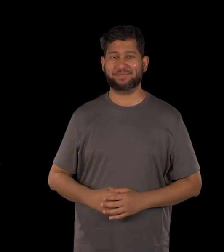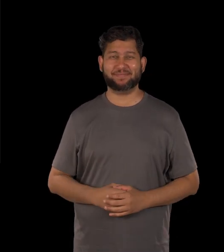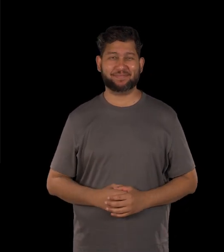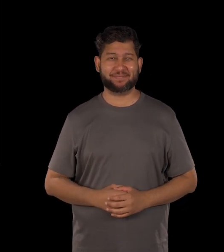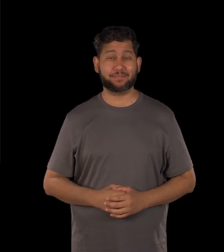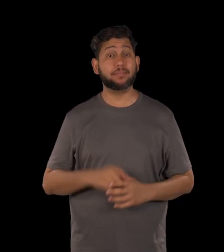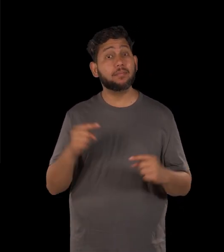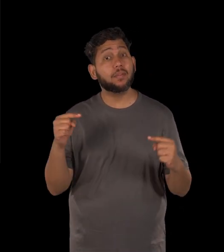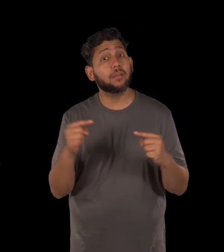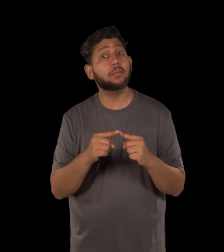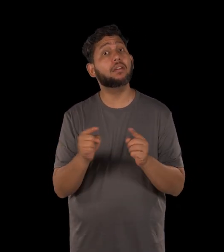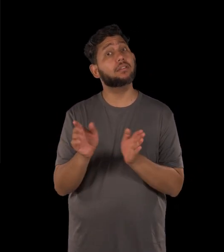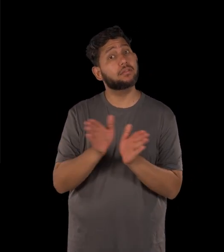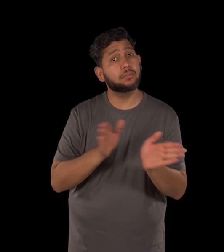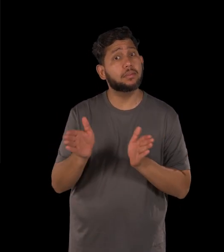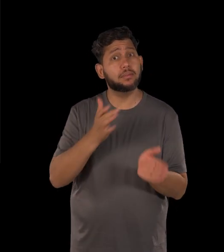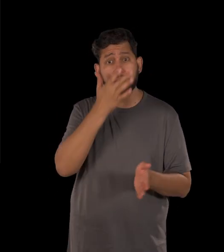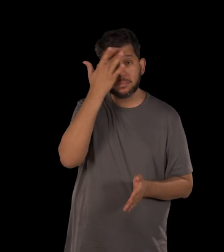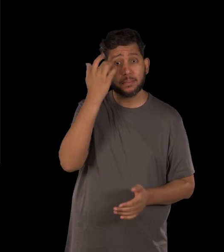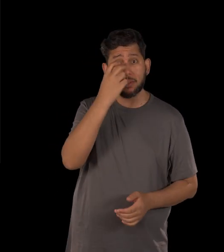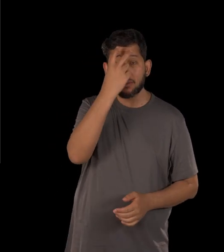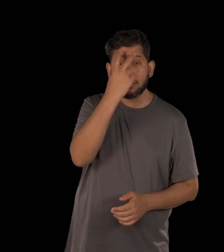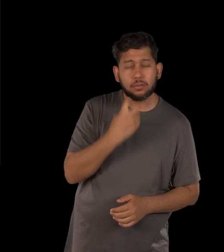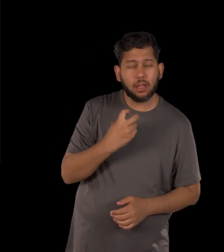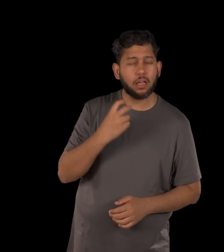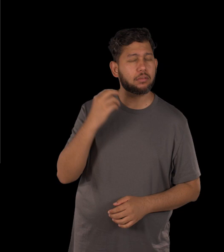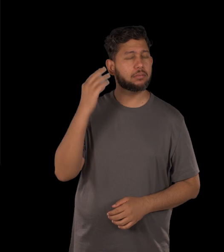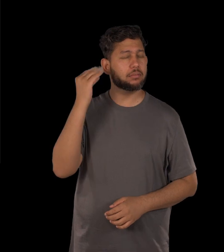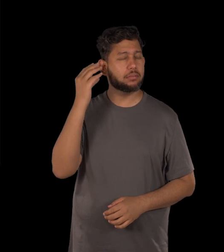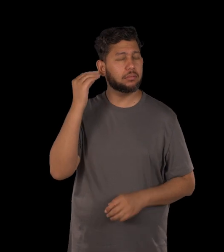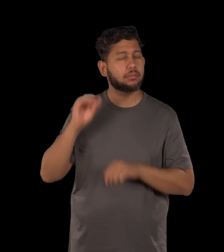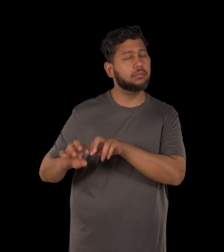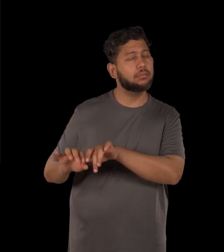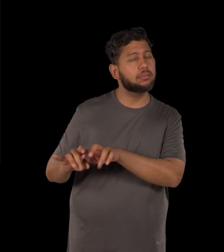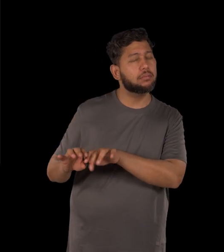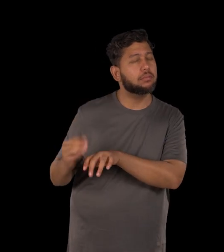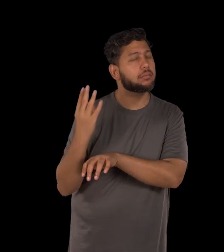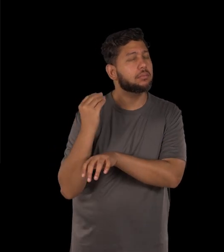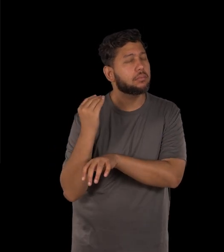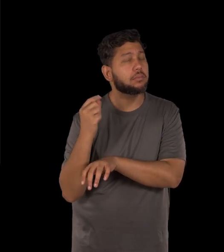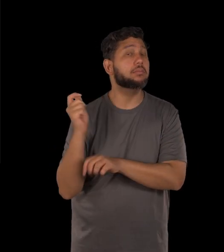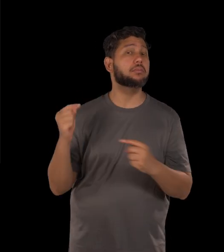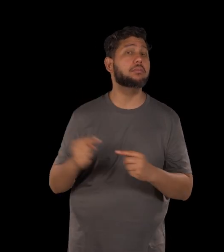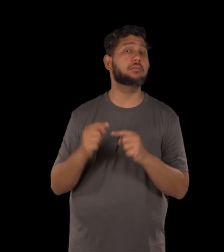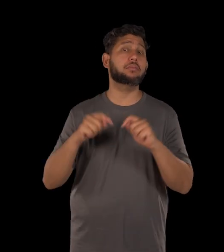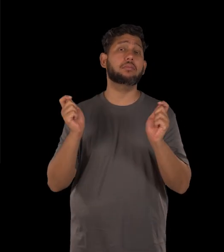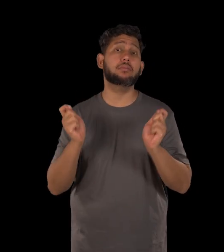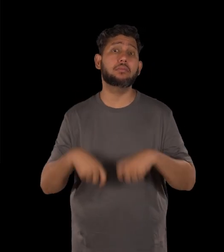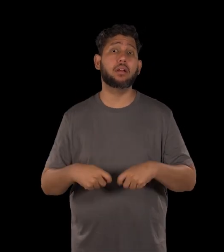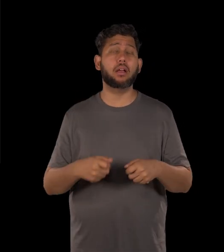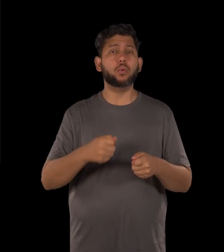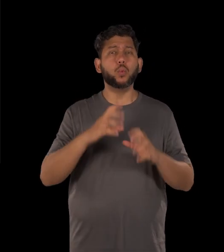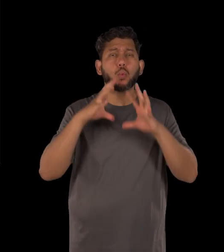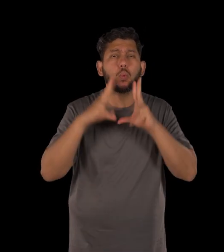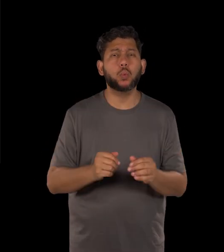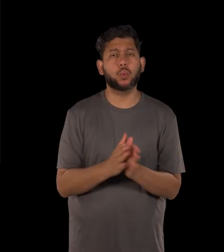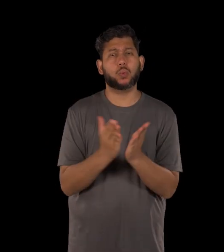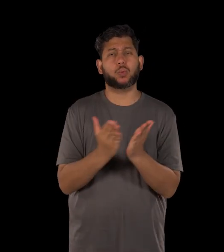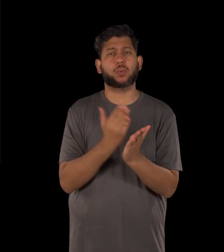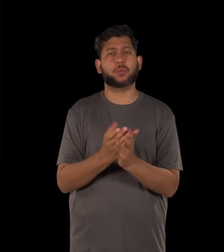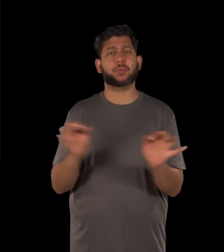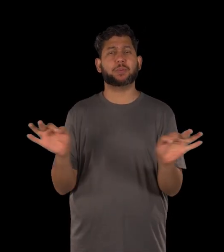belavistacultural.com.br. É um formato de acessibilidade para pessoas com deficiência visual. É um programa que lê o